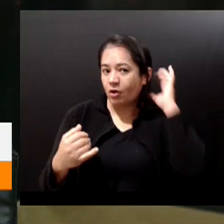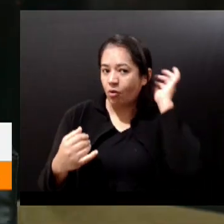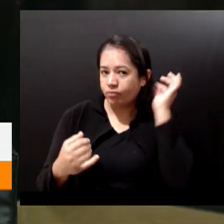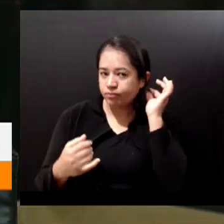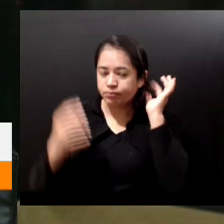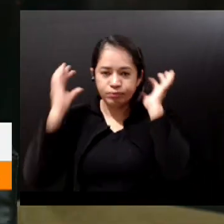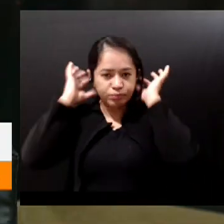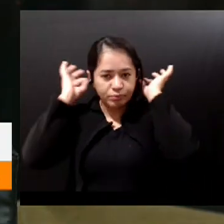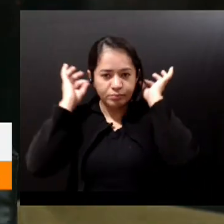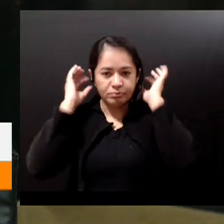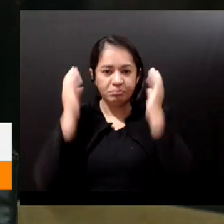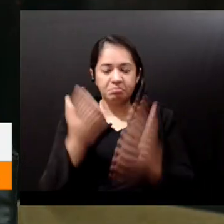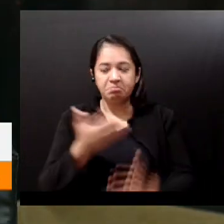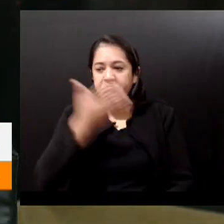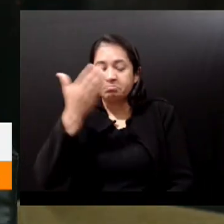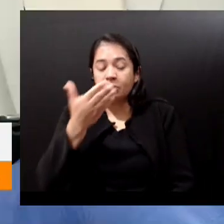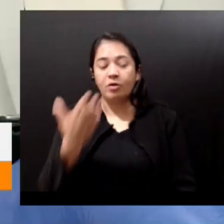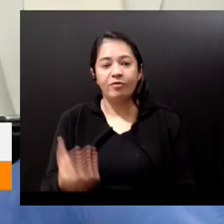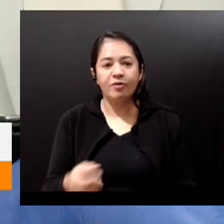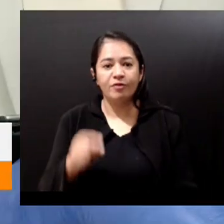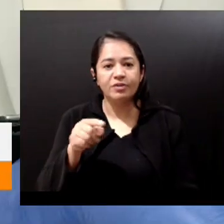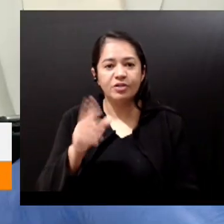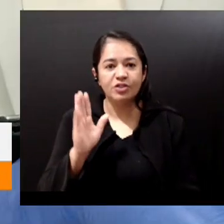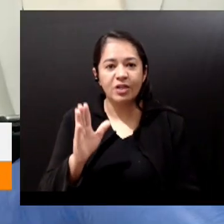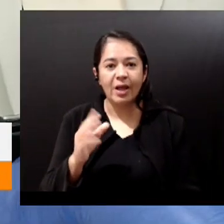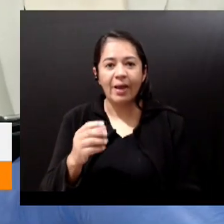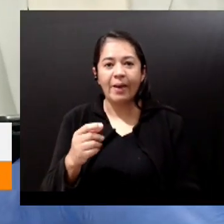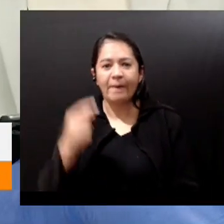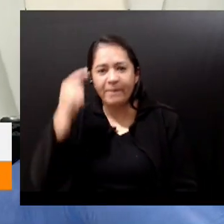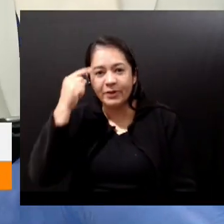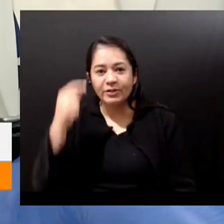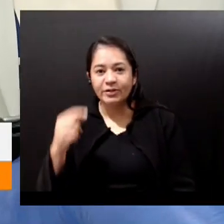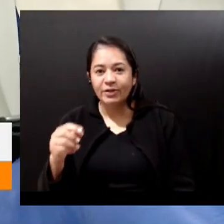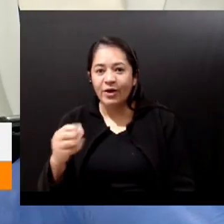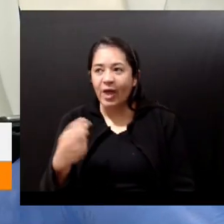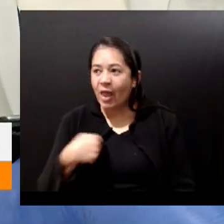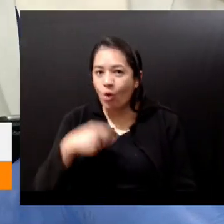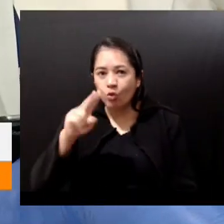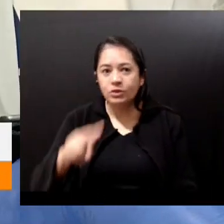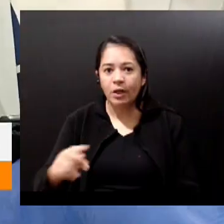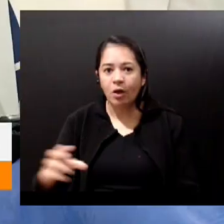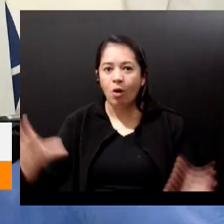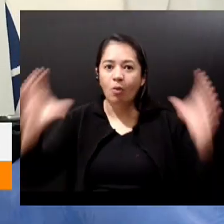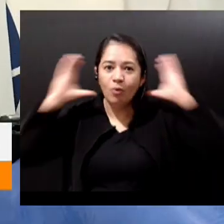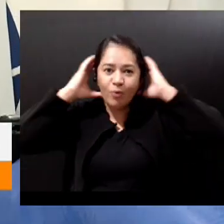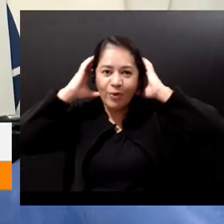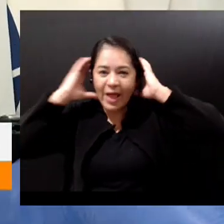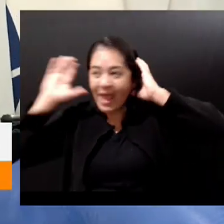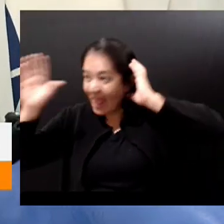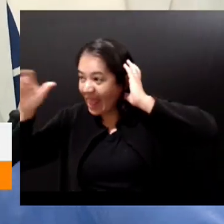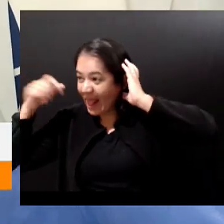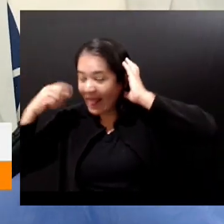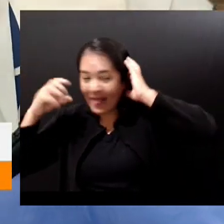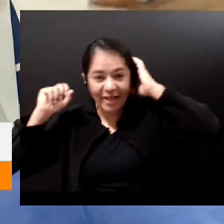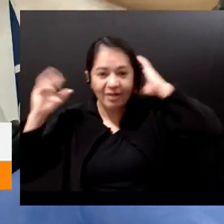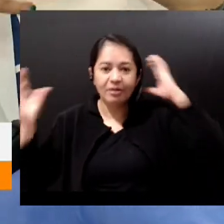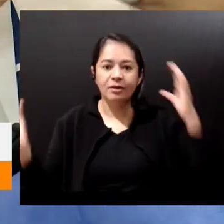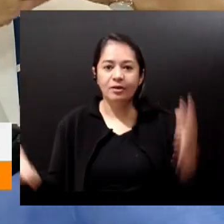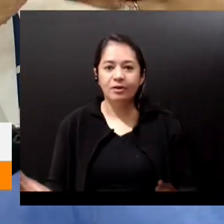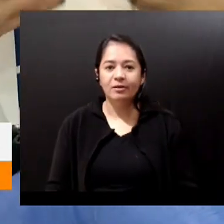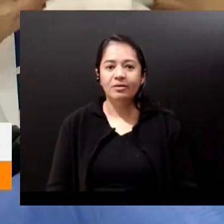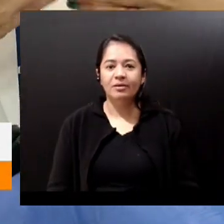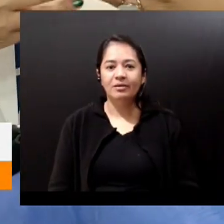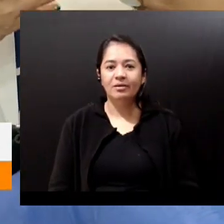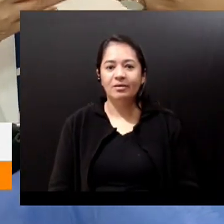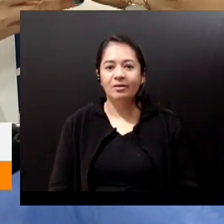imperceptível. Você já pensou eu com o retorno daqueles aqui assim, ó? Alô, produção, tá me ouvindo? Então, como faz? O